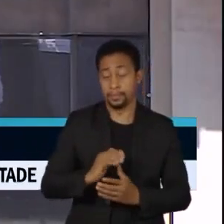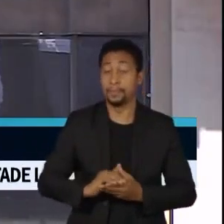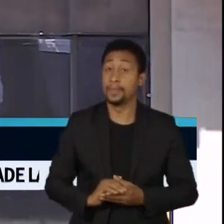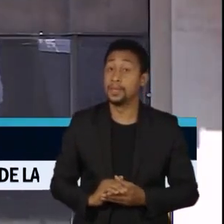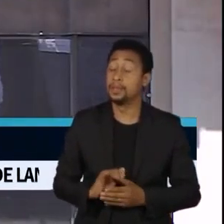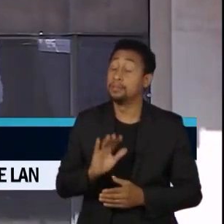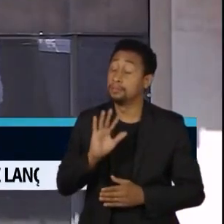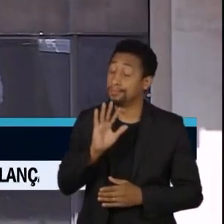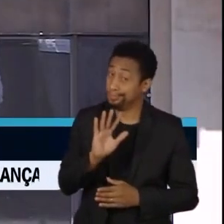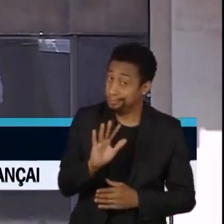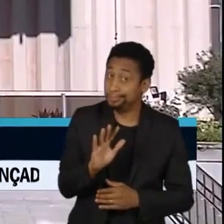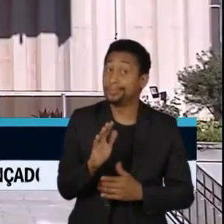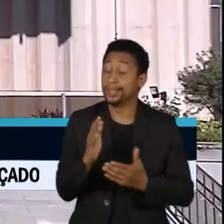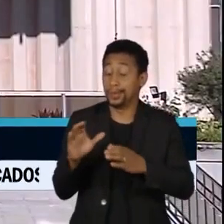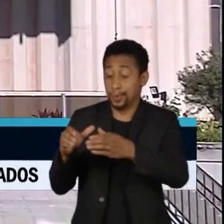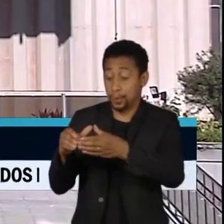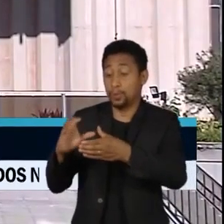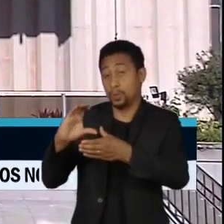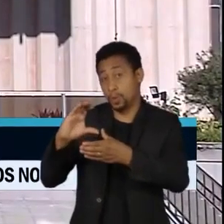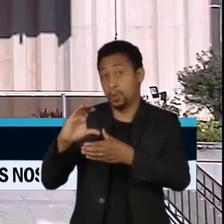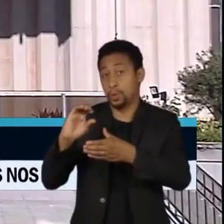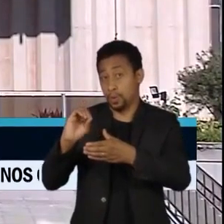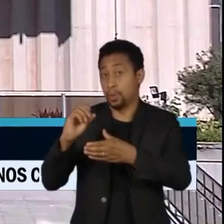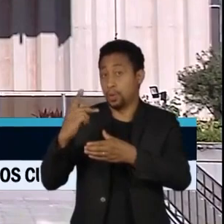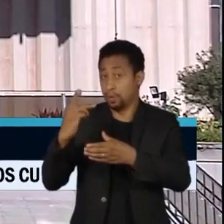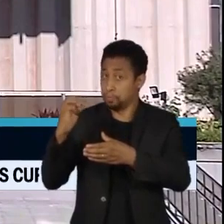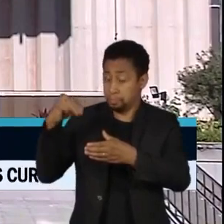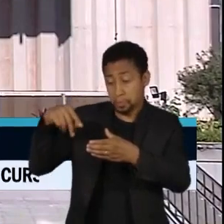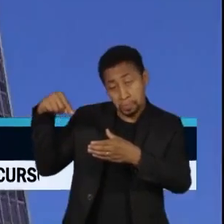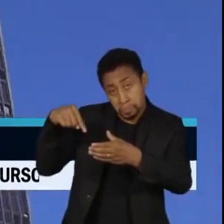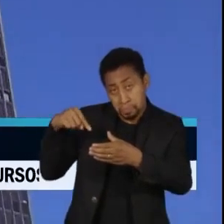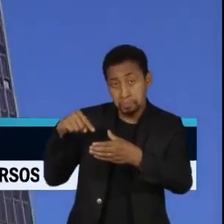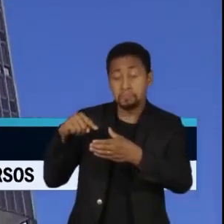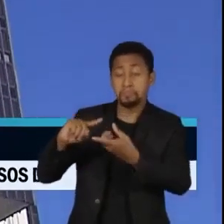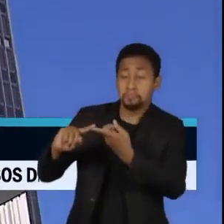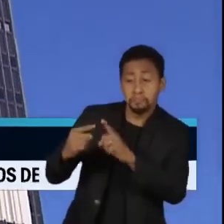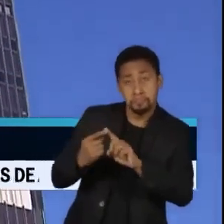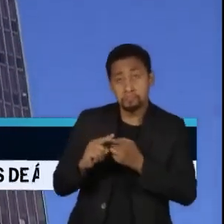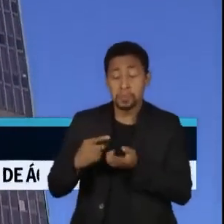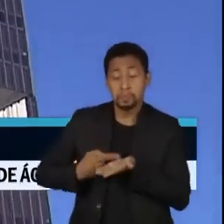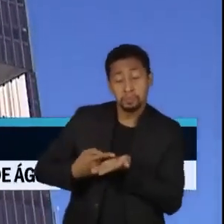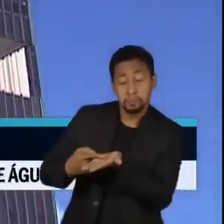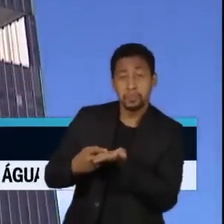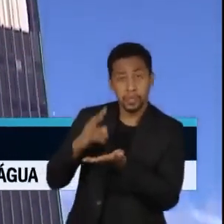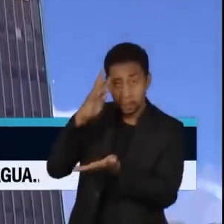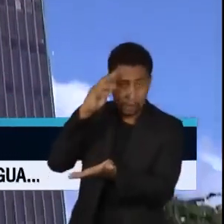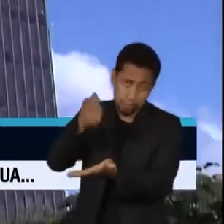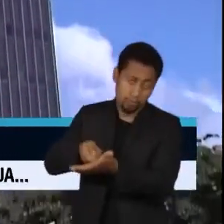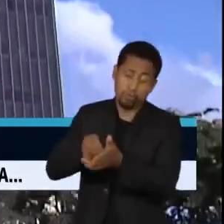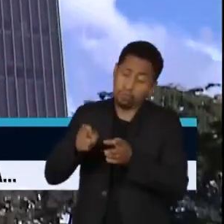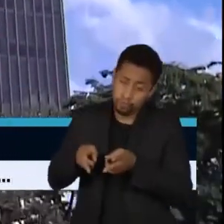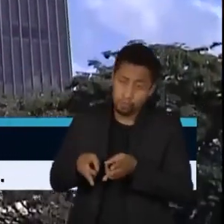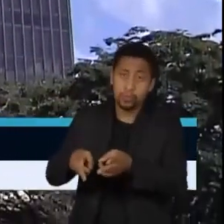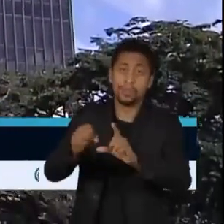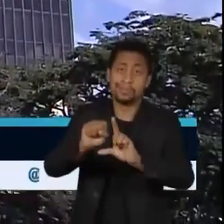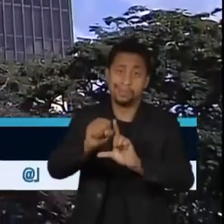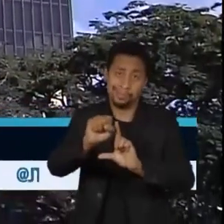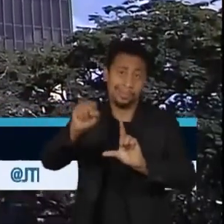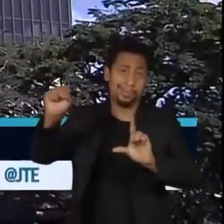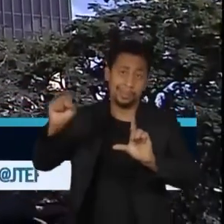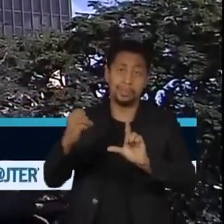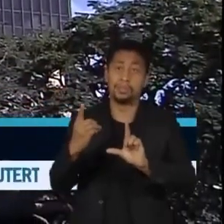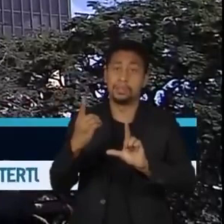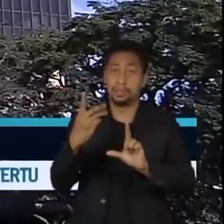enfim, colocado aí pelo Copom, ele decidiu, de forma unânime, manter, né, a taxa básica de juros